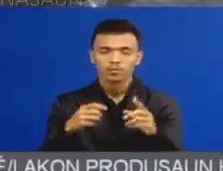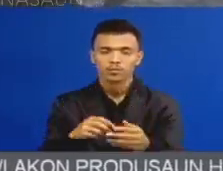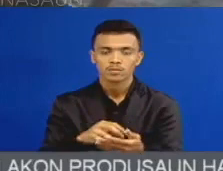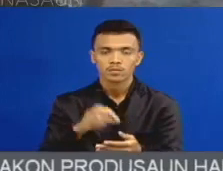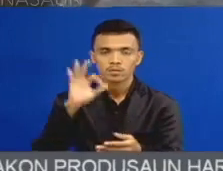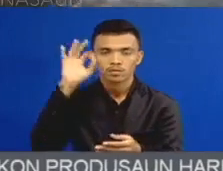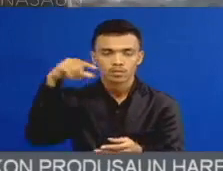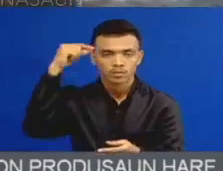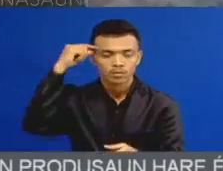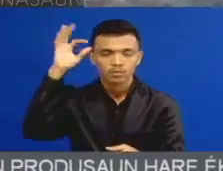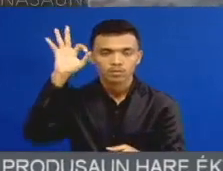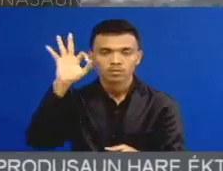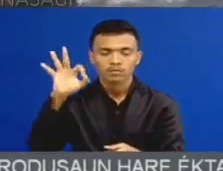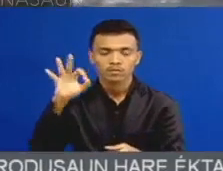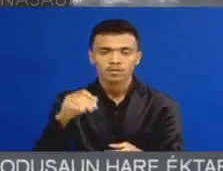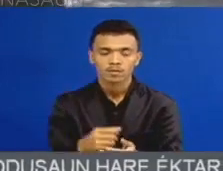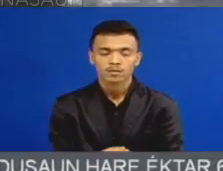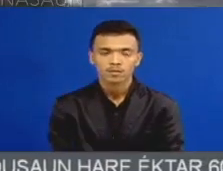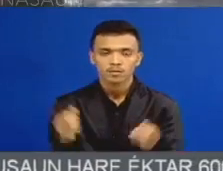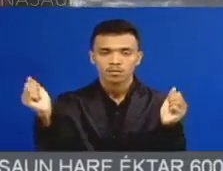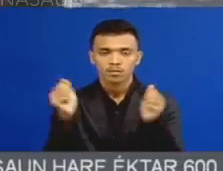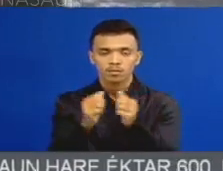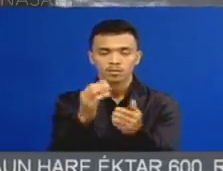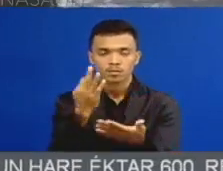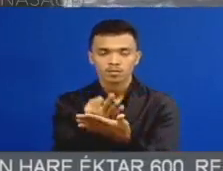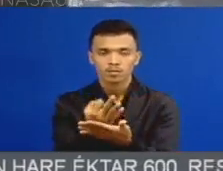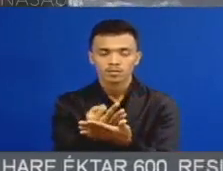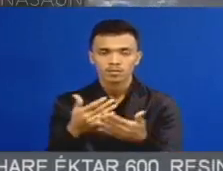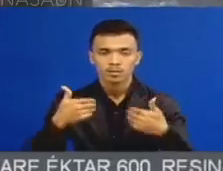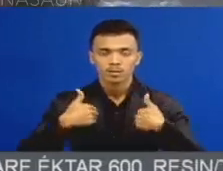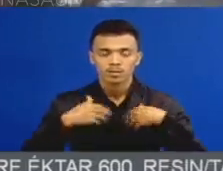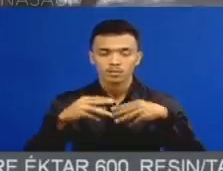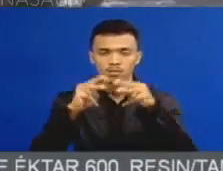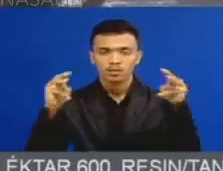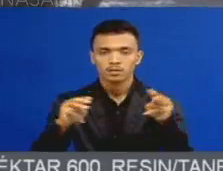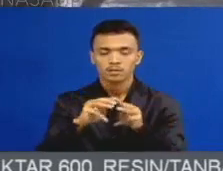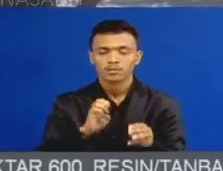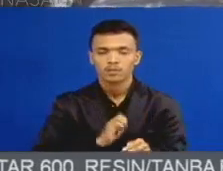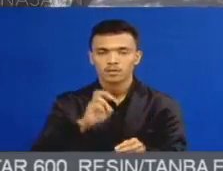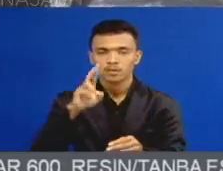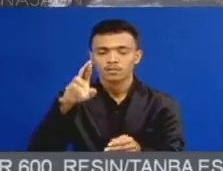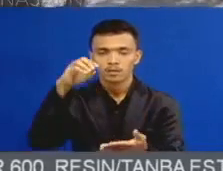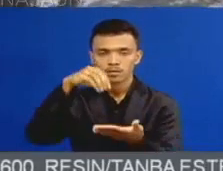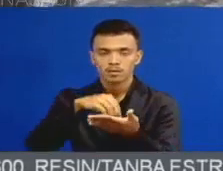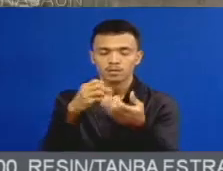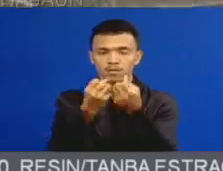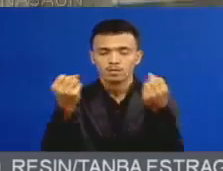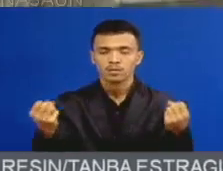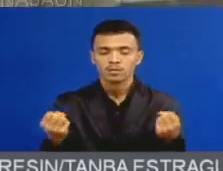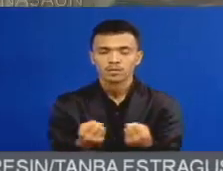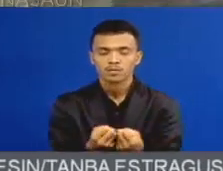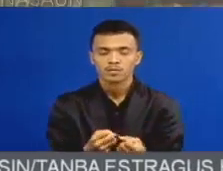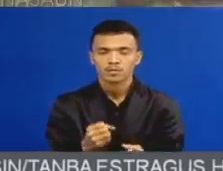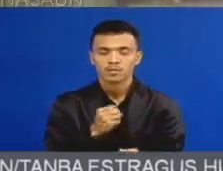nunu governo hane kata se orçamento ratificativo iha município Herbera ita coloca lileu baia suku Aslau Sare.